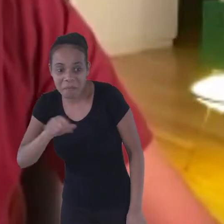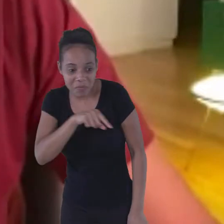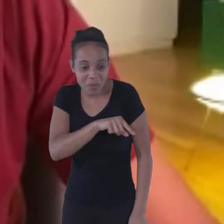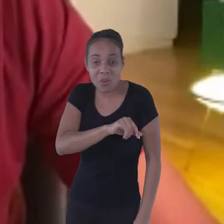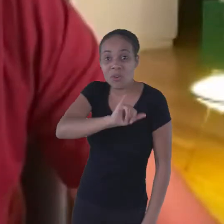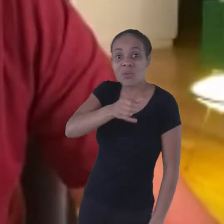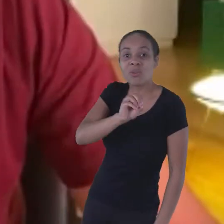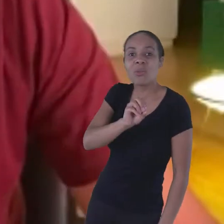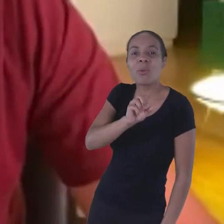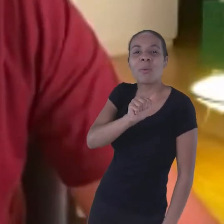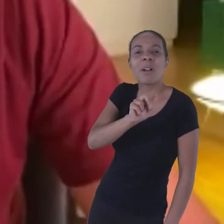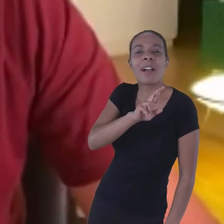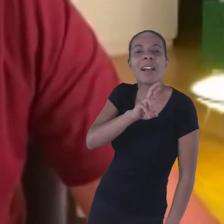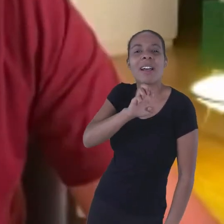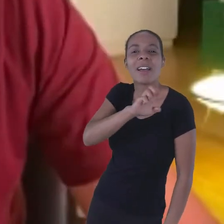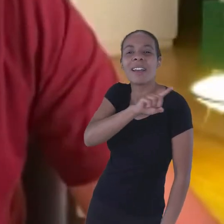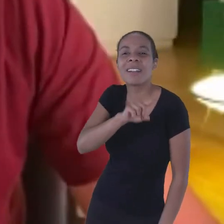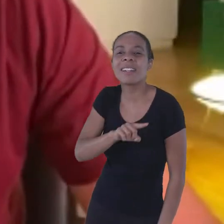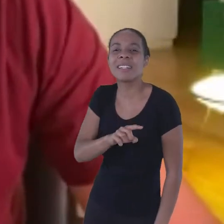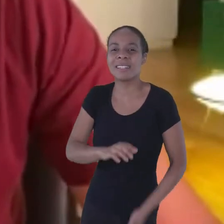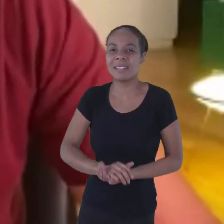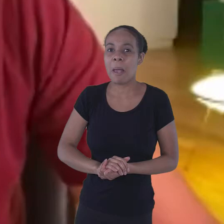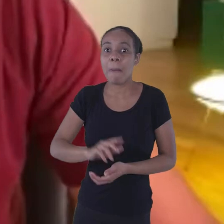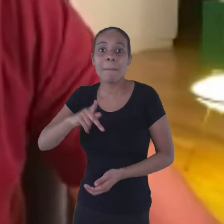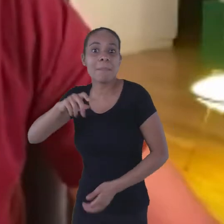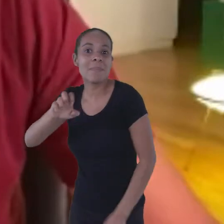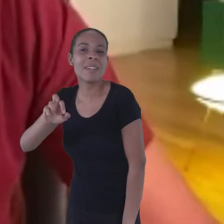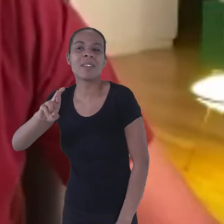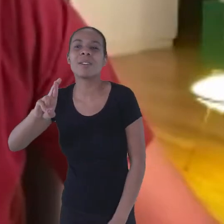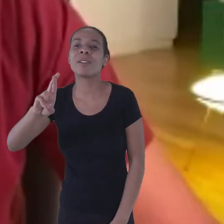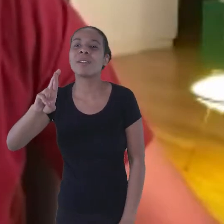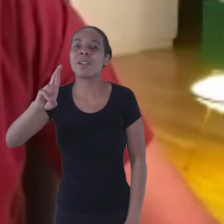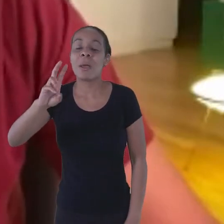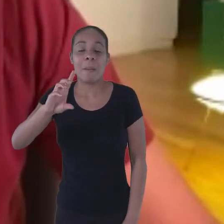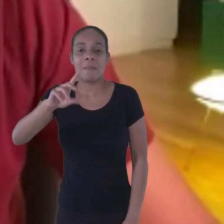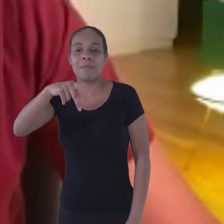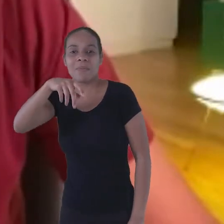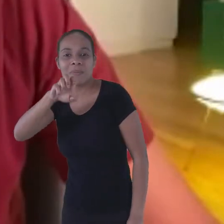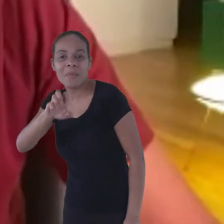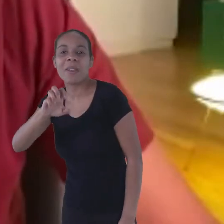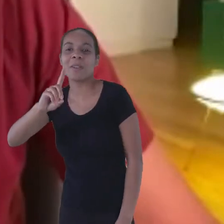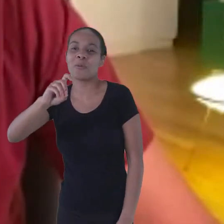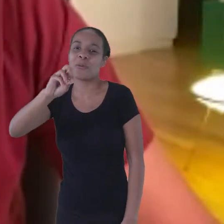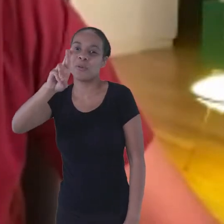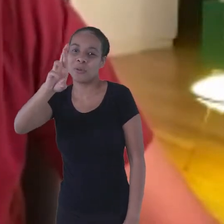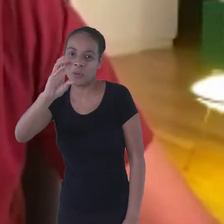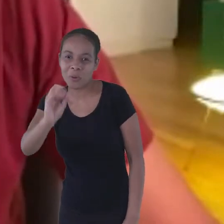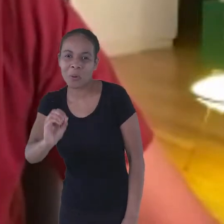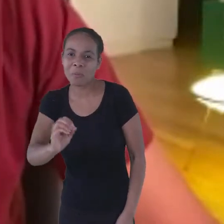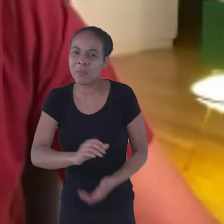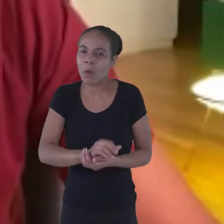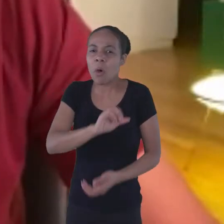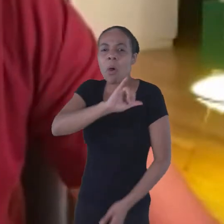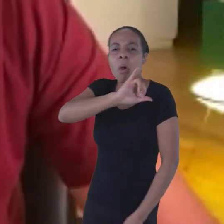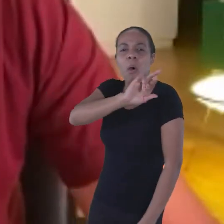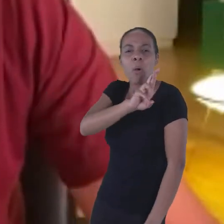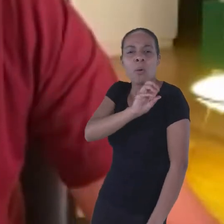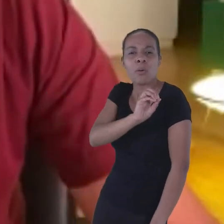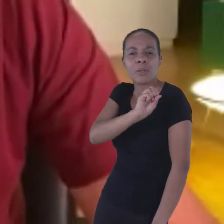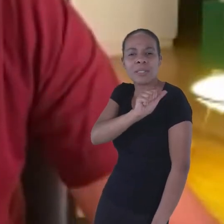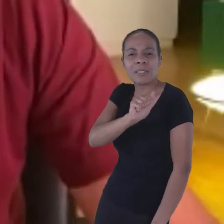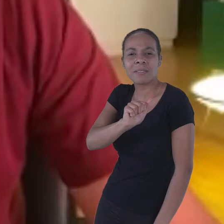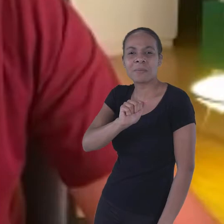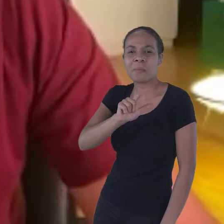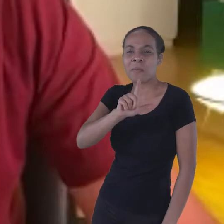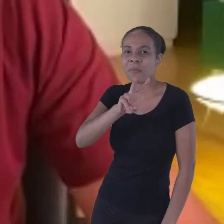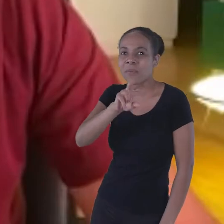Carmo, Daniel, Pedro e Rosalvo. Rosalvo não foi vacinado e contraiu poliomielite, também